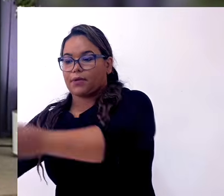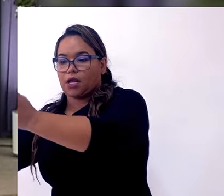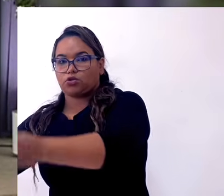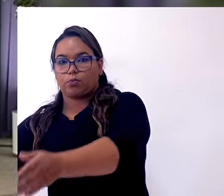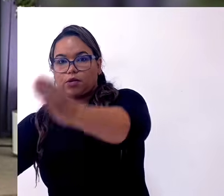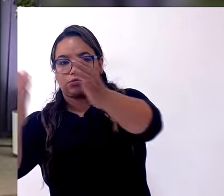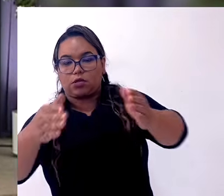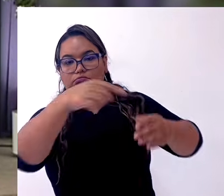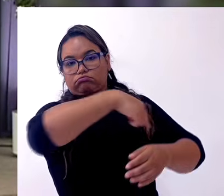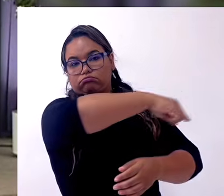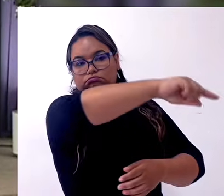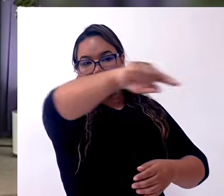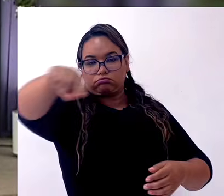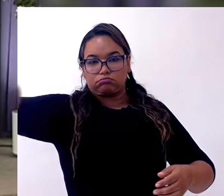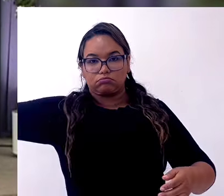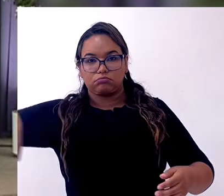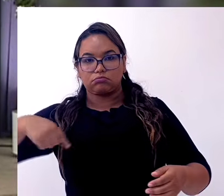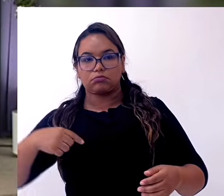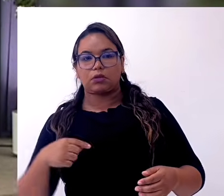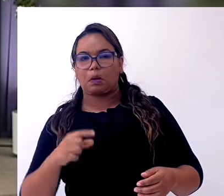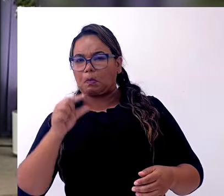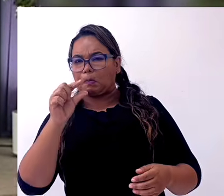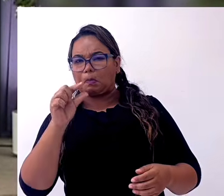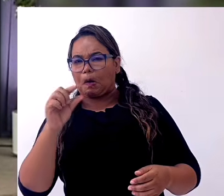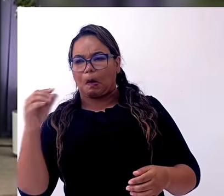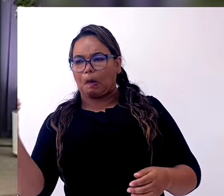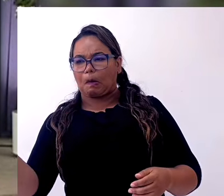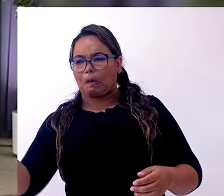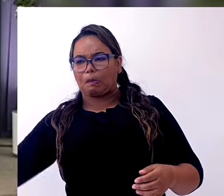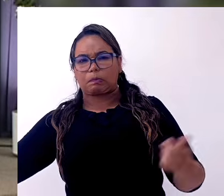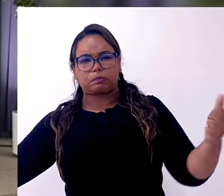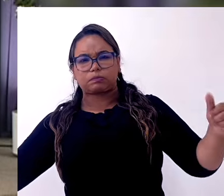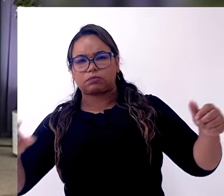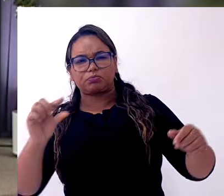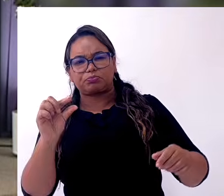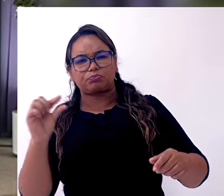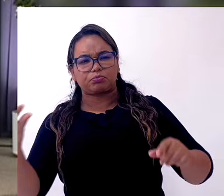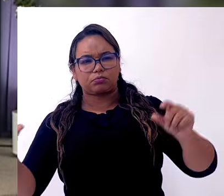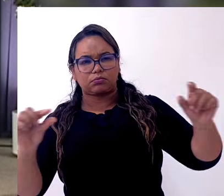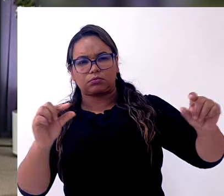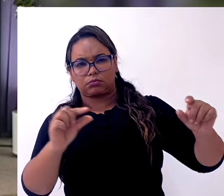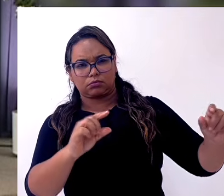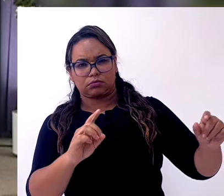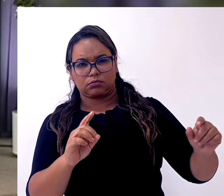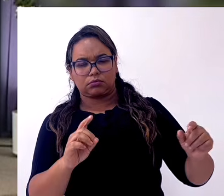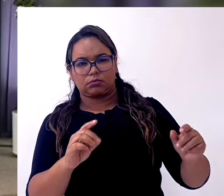é queimado do avião. Então não sobra mais nada para explodir?